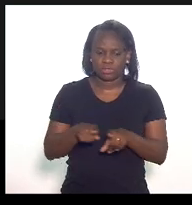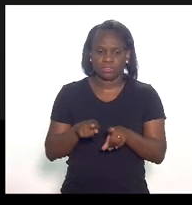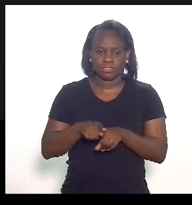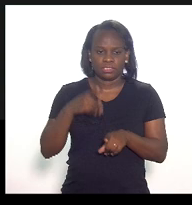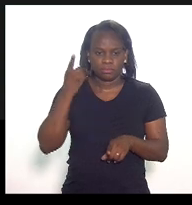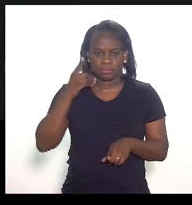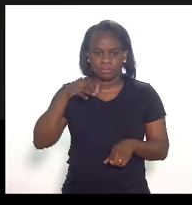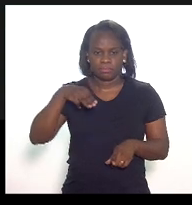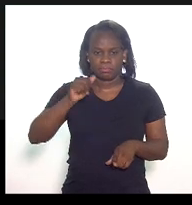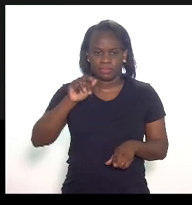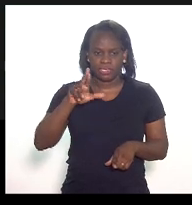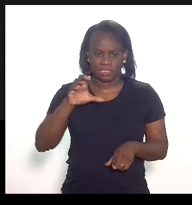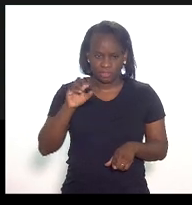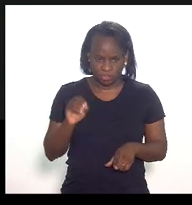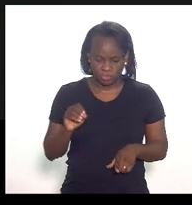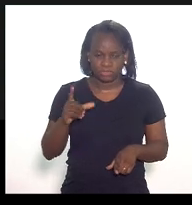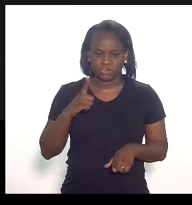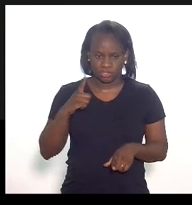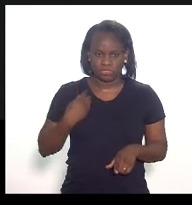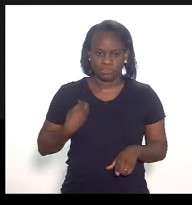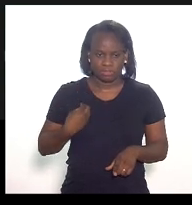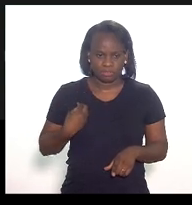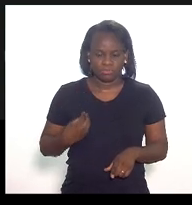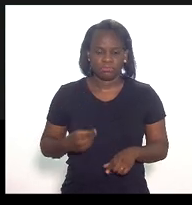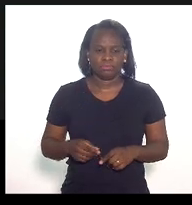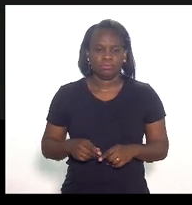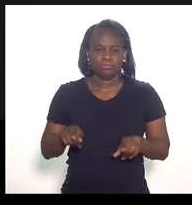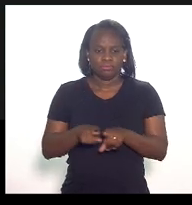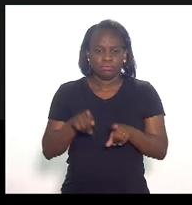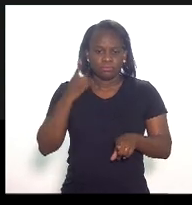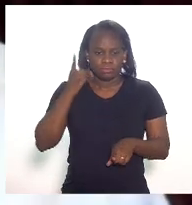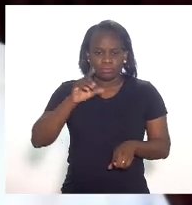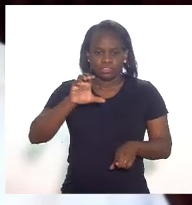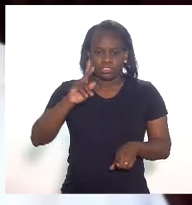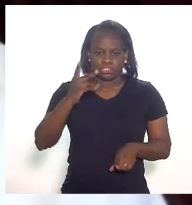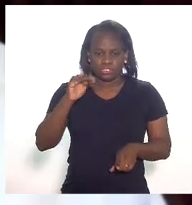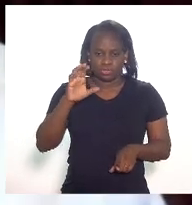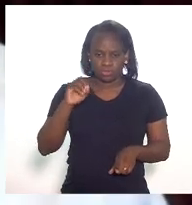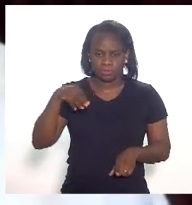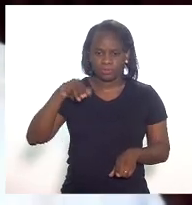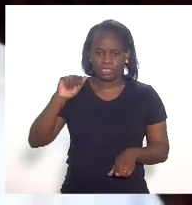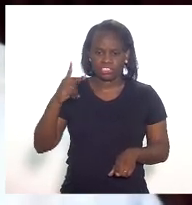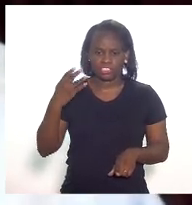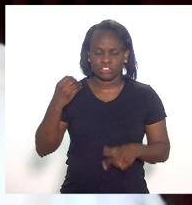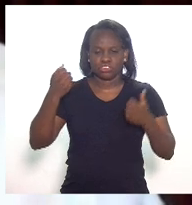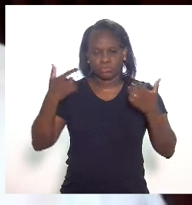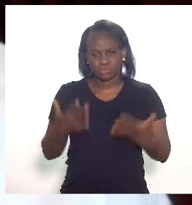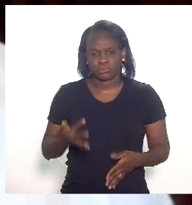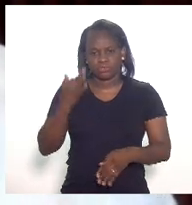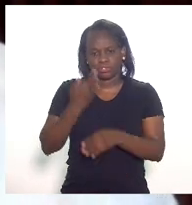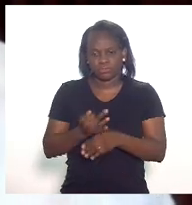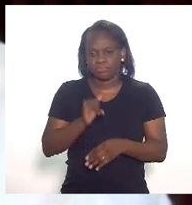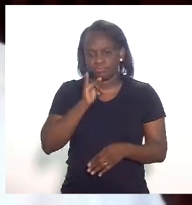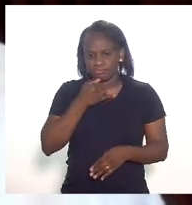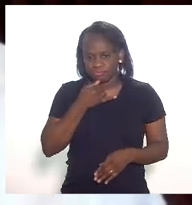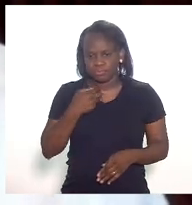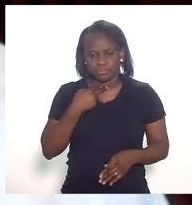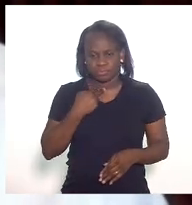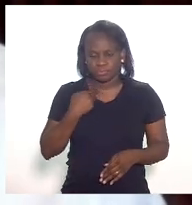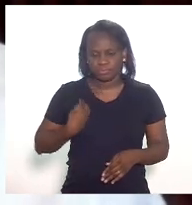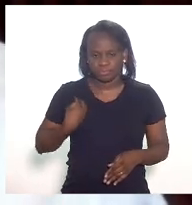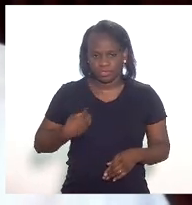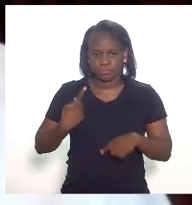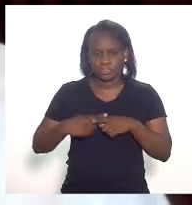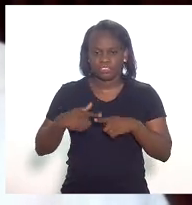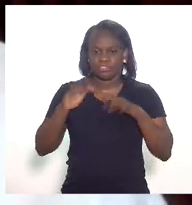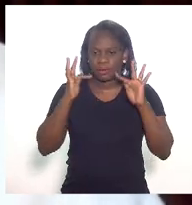já estava logado. E o deputado Chico Machado justificou a ausência, infelizmente não vai poder participar, está com problema